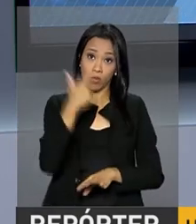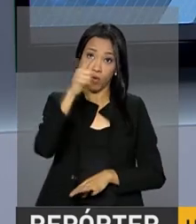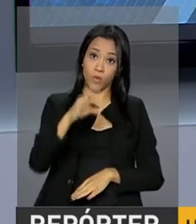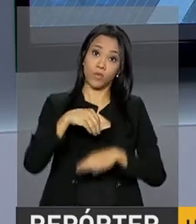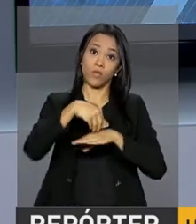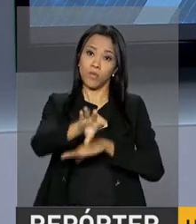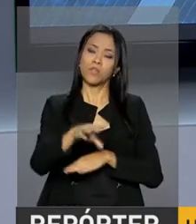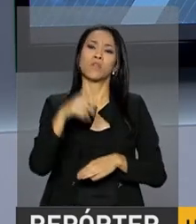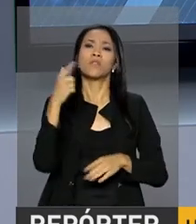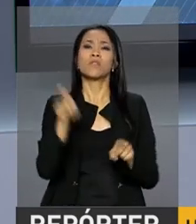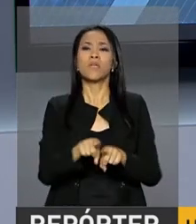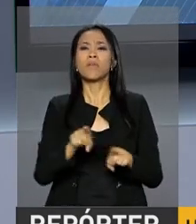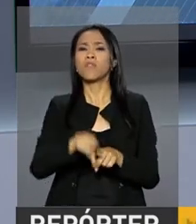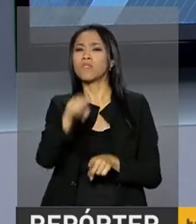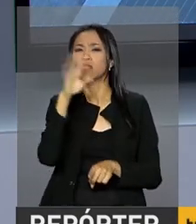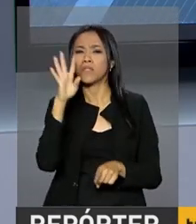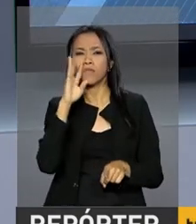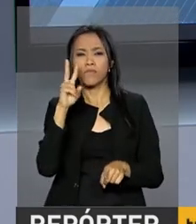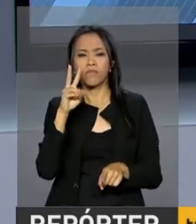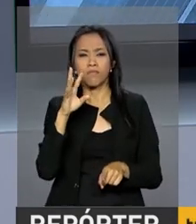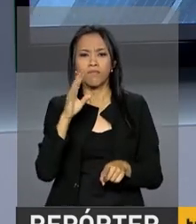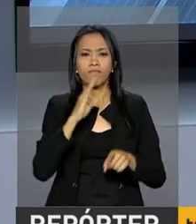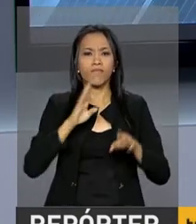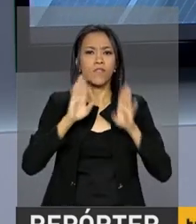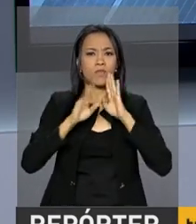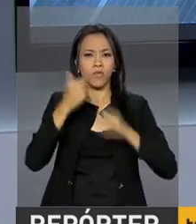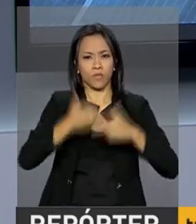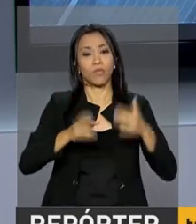notícias acompanhe também nas nossas redes sociais.